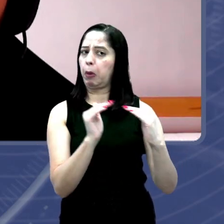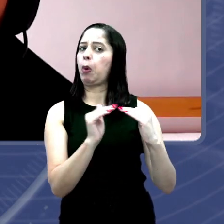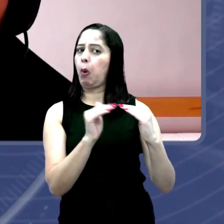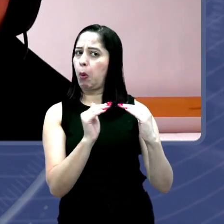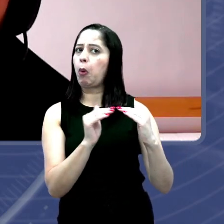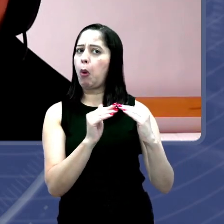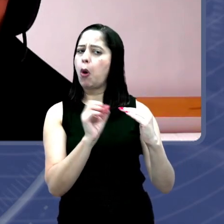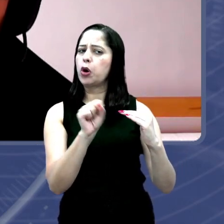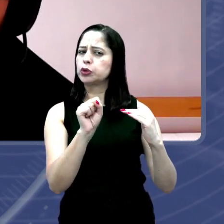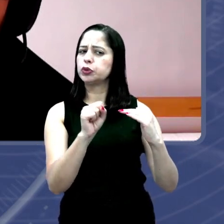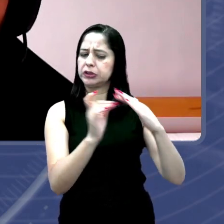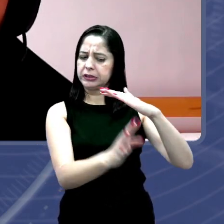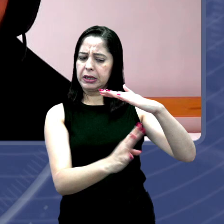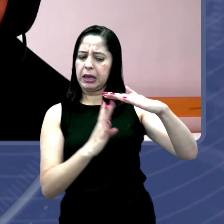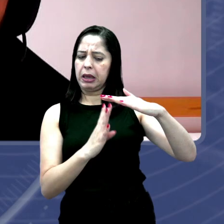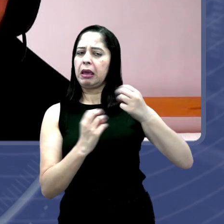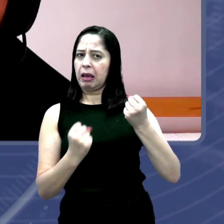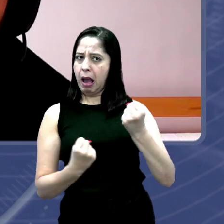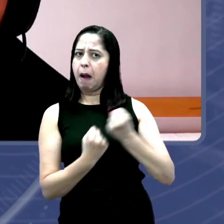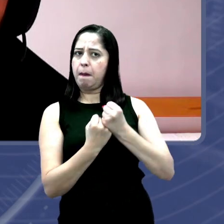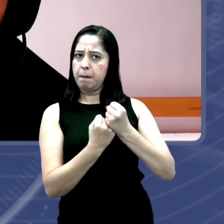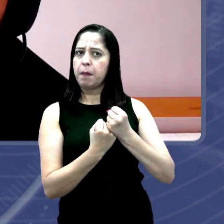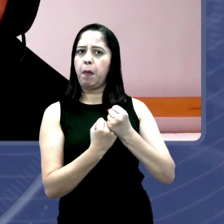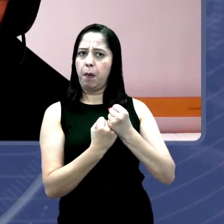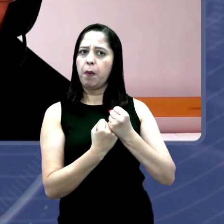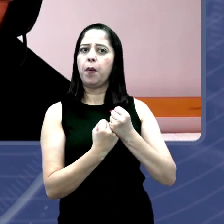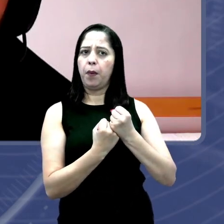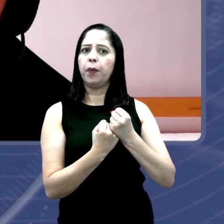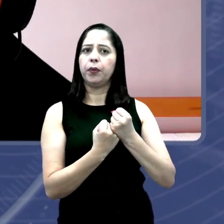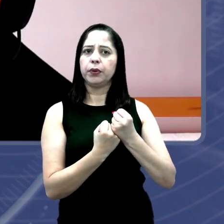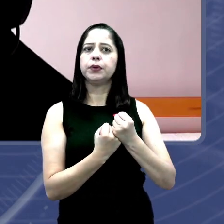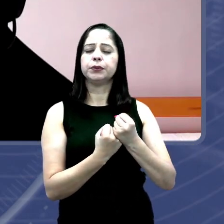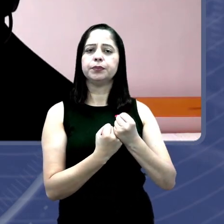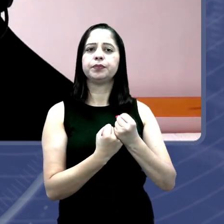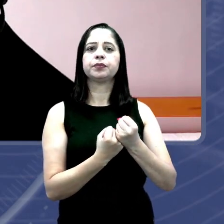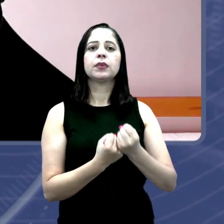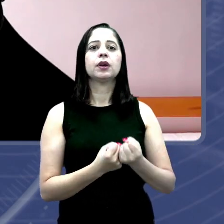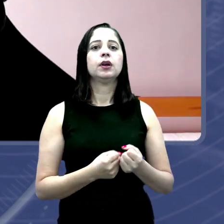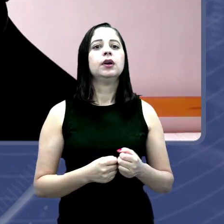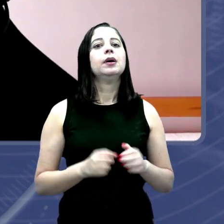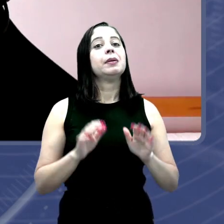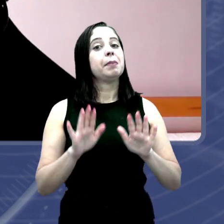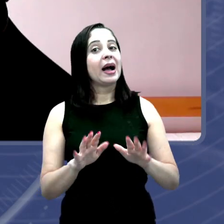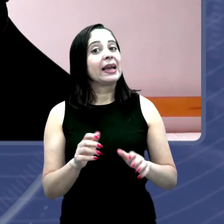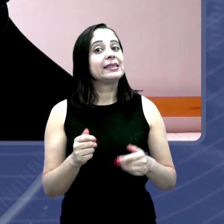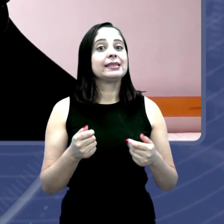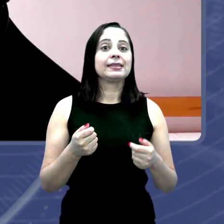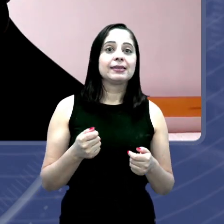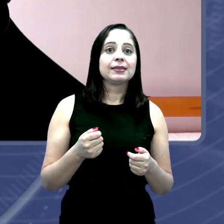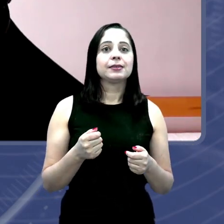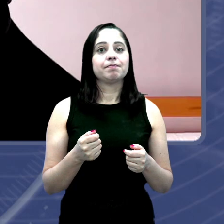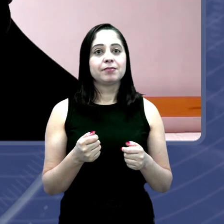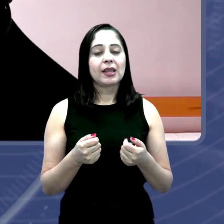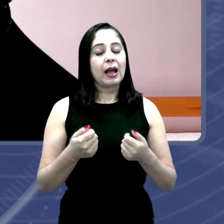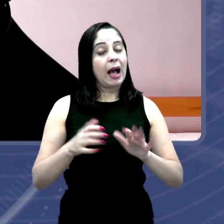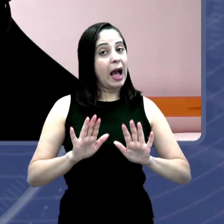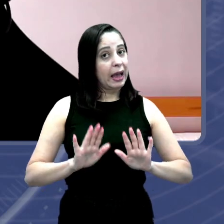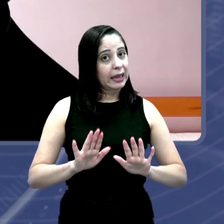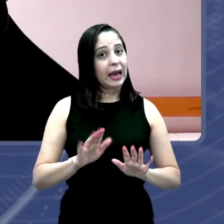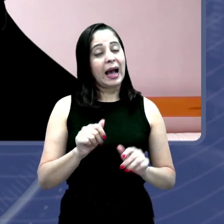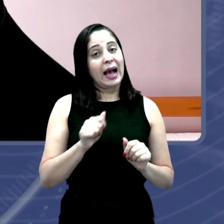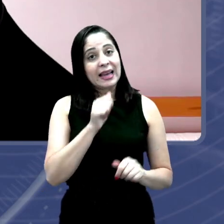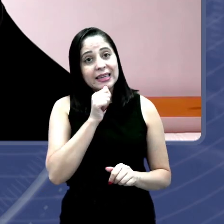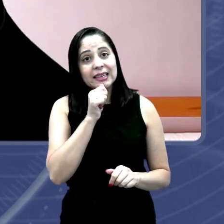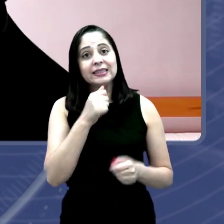né, concordar com que muitas pessoas em situações mais complicadas venham para cá, mas ainda tem esse receio, né,